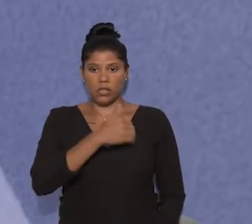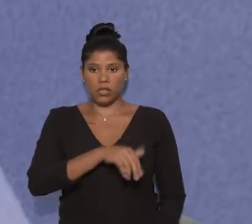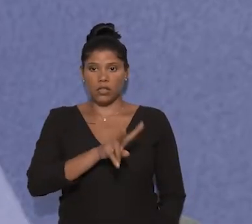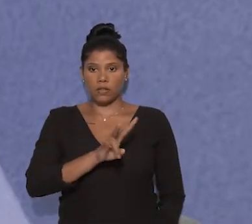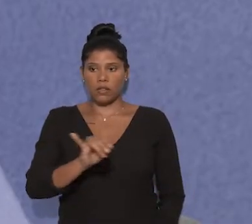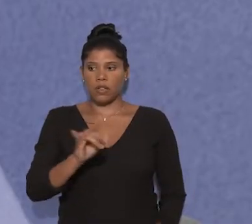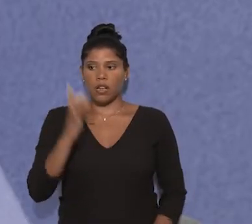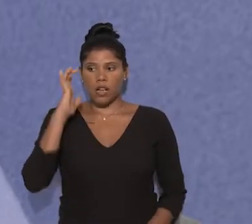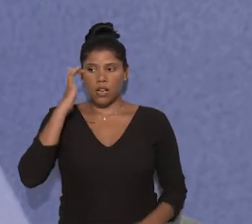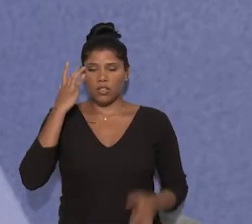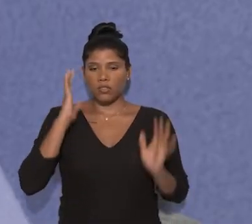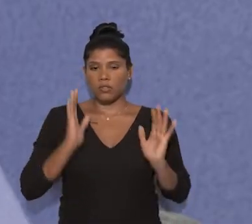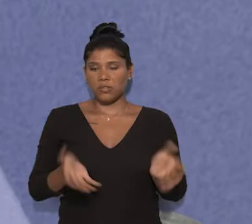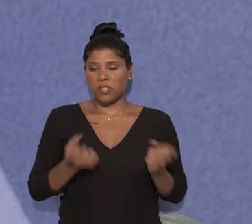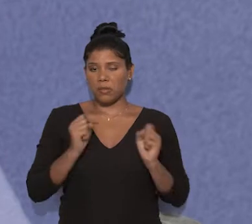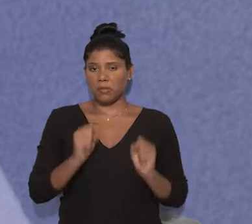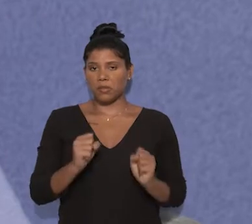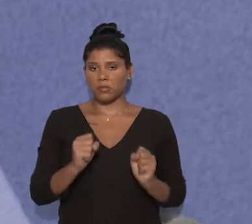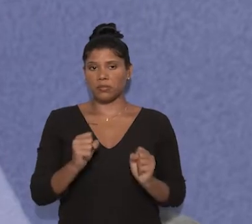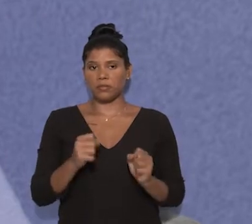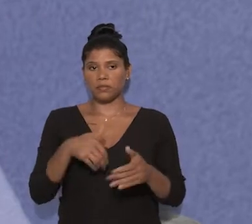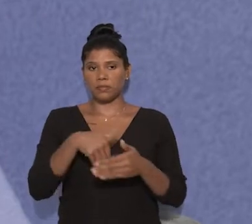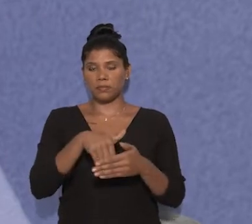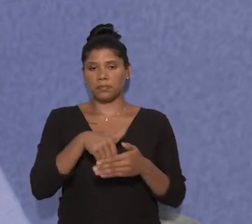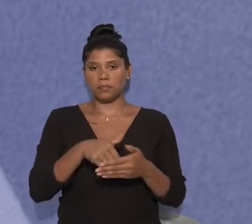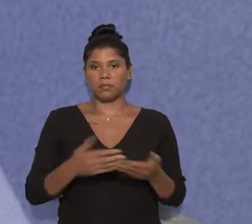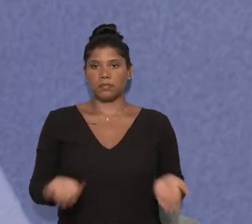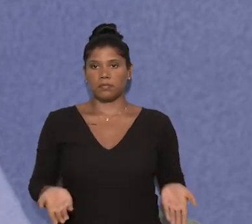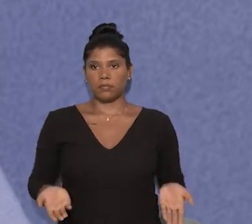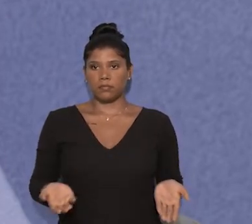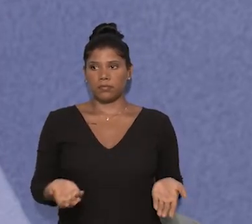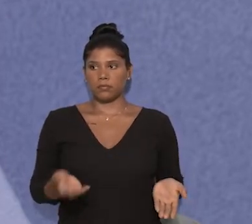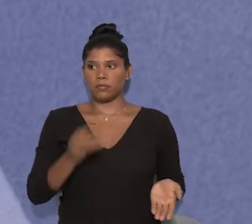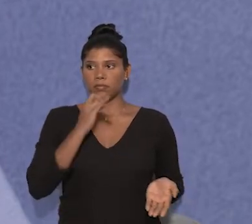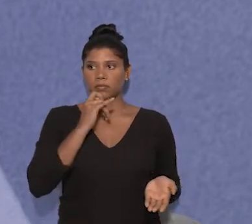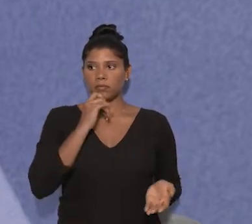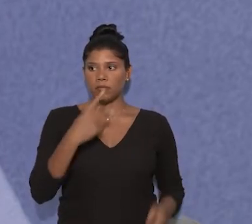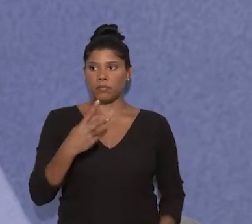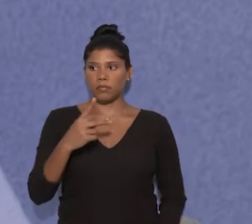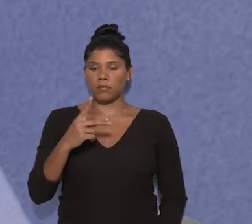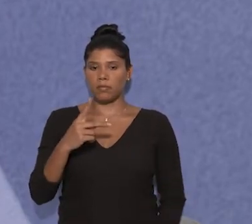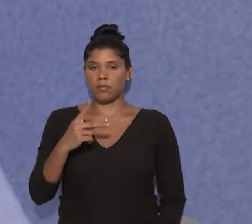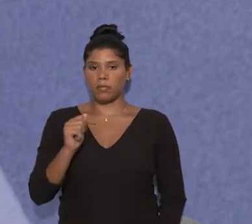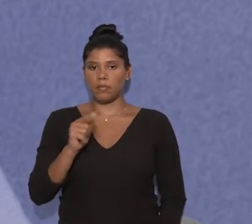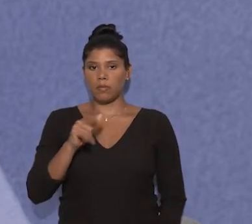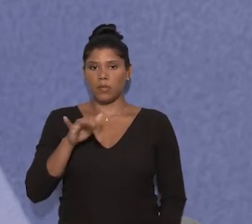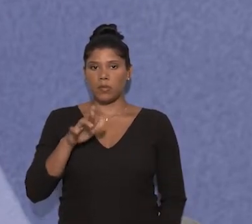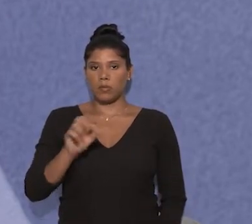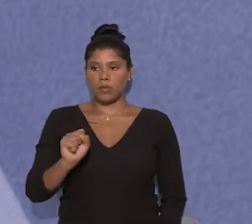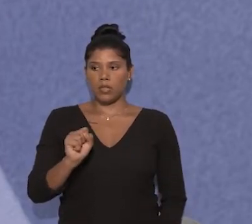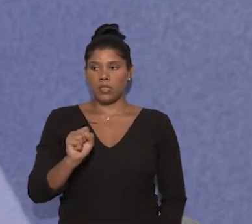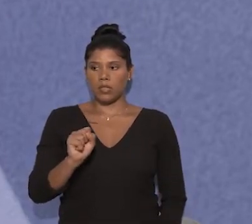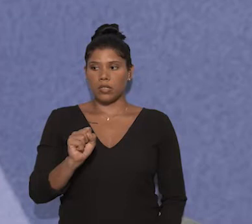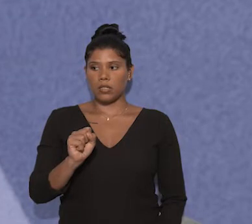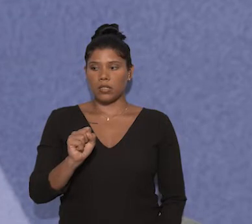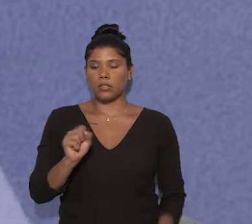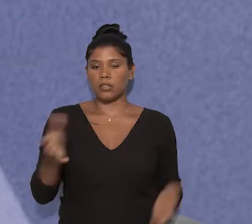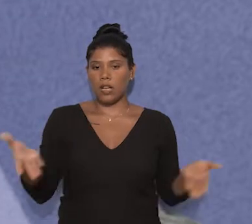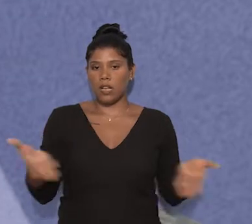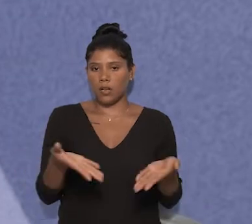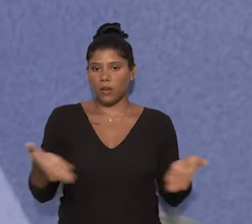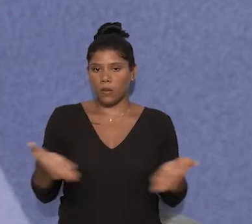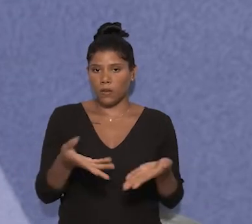Já pode jogar, né? Já pode registrar. Já pode registrar. Mas, por exemplo, o Palmeiras joga nessa segunda, está jogando